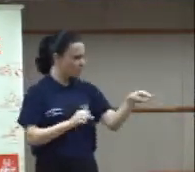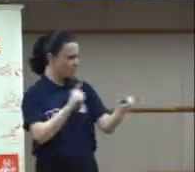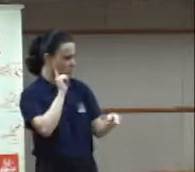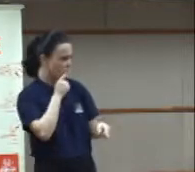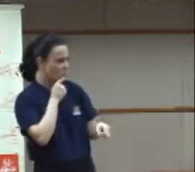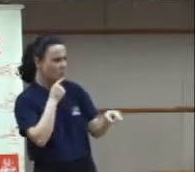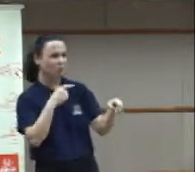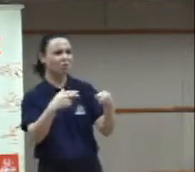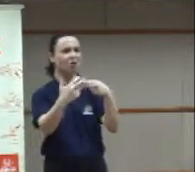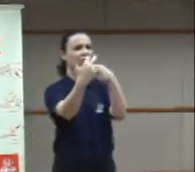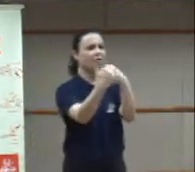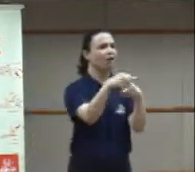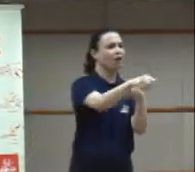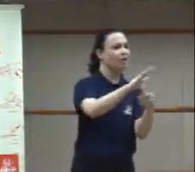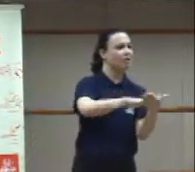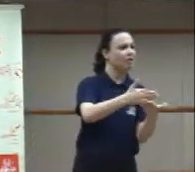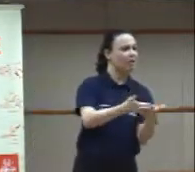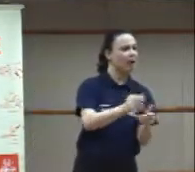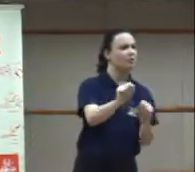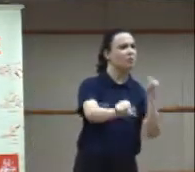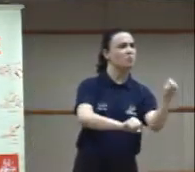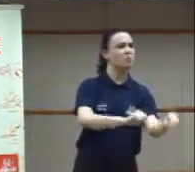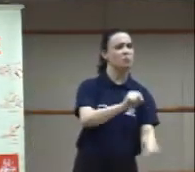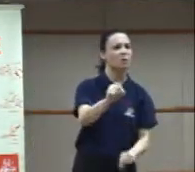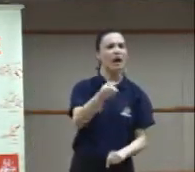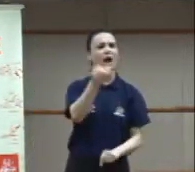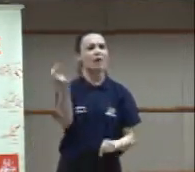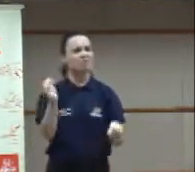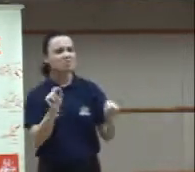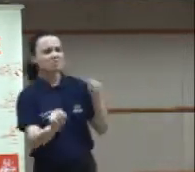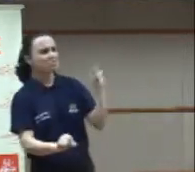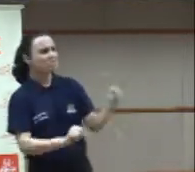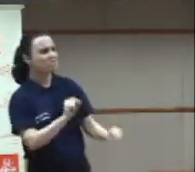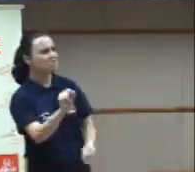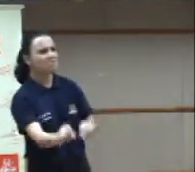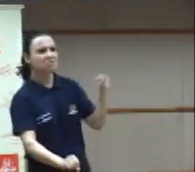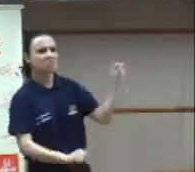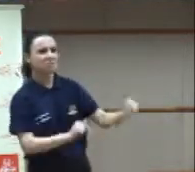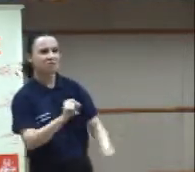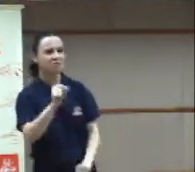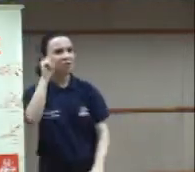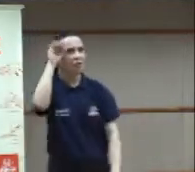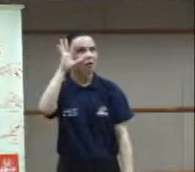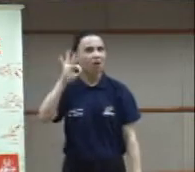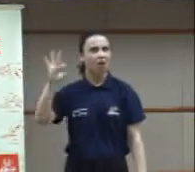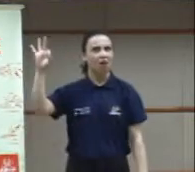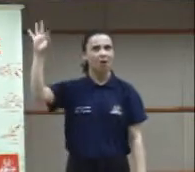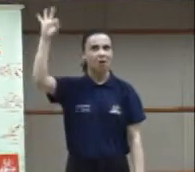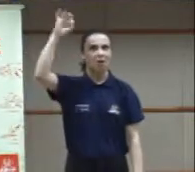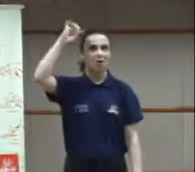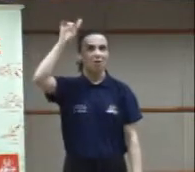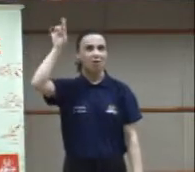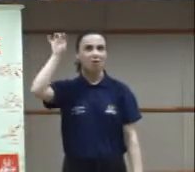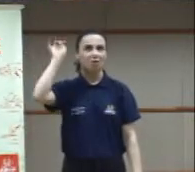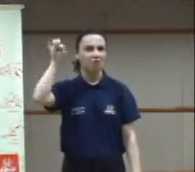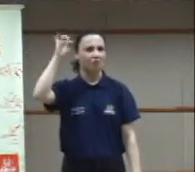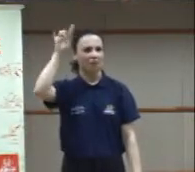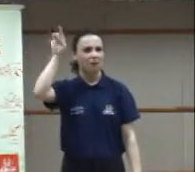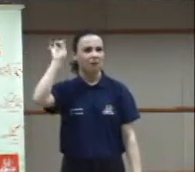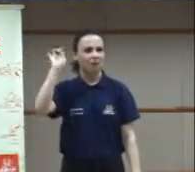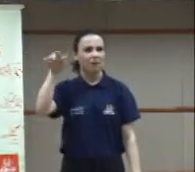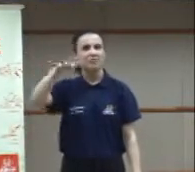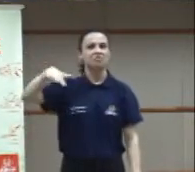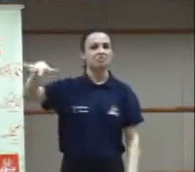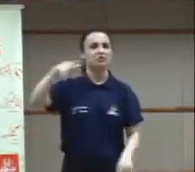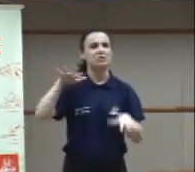conseguido resultados muito interessantes. Então, se chega um aluno surdo novo na turma, geralmente os